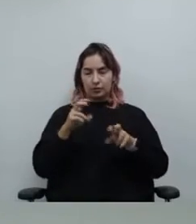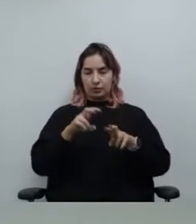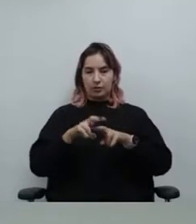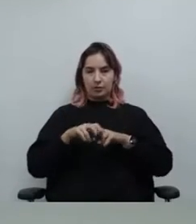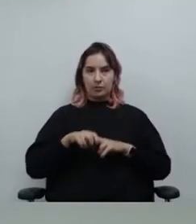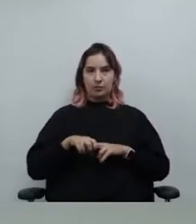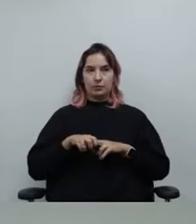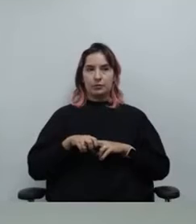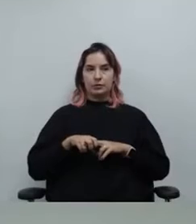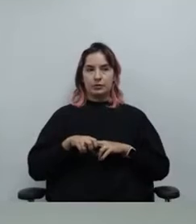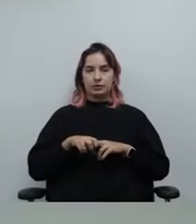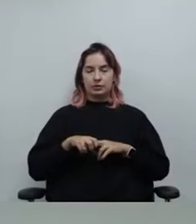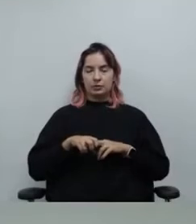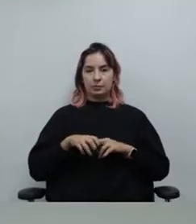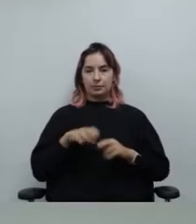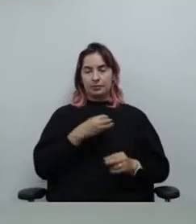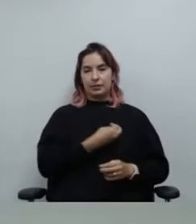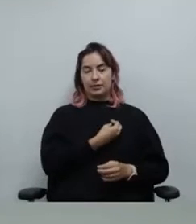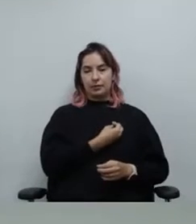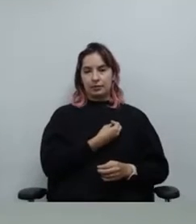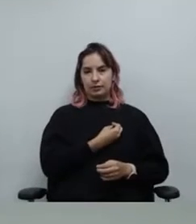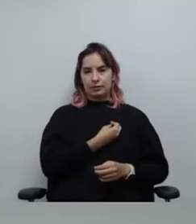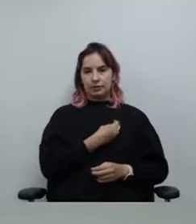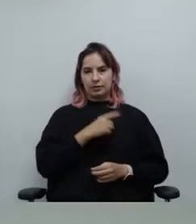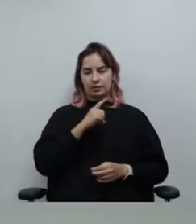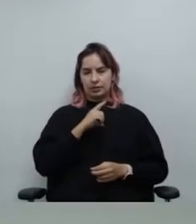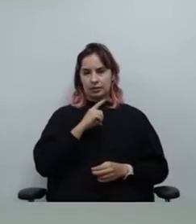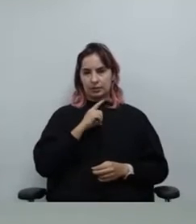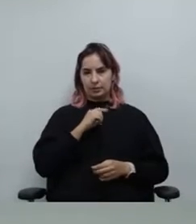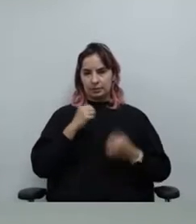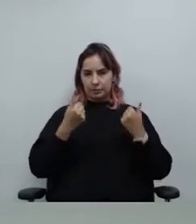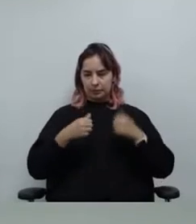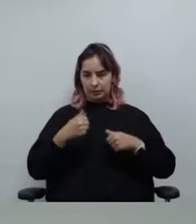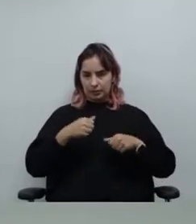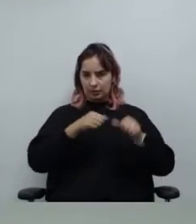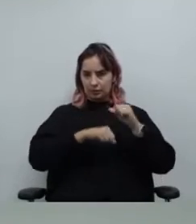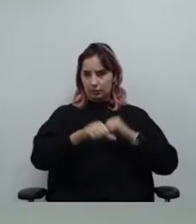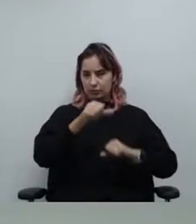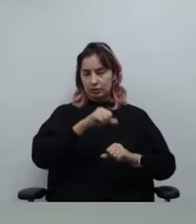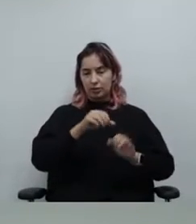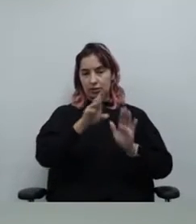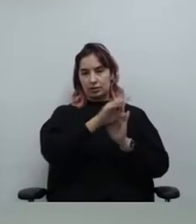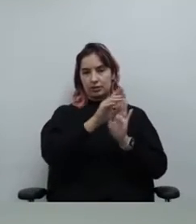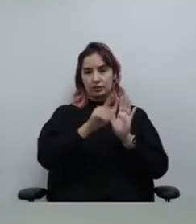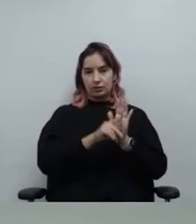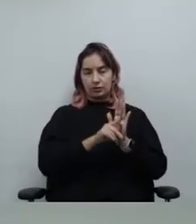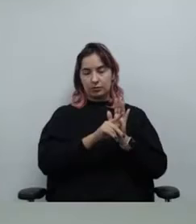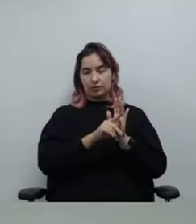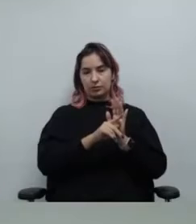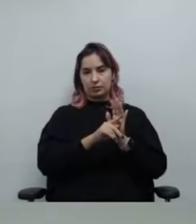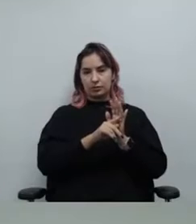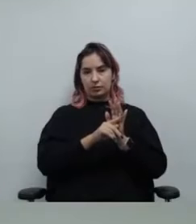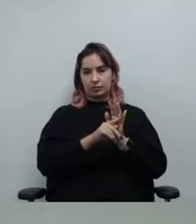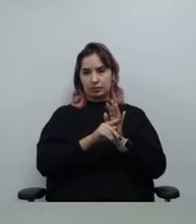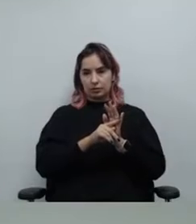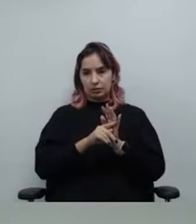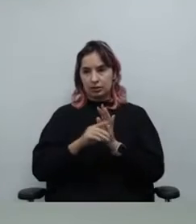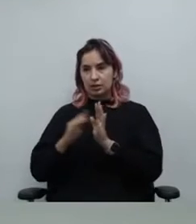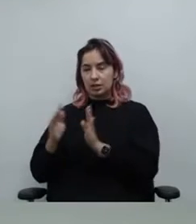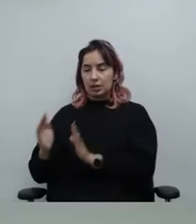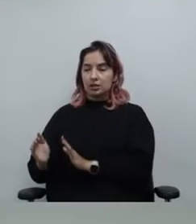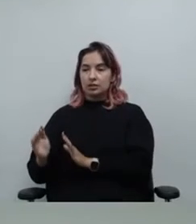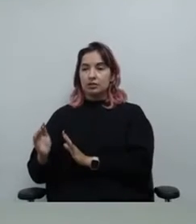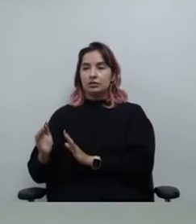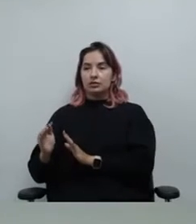Portanto, vislumbra-se uma realidade que demanda atenção e intervenção por parte da Defensoria Pública. Por um lado, evidencia-se